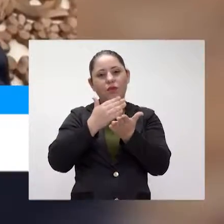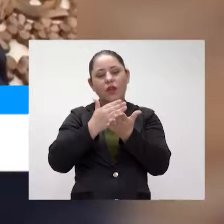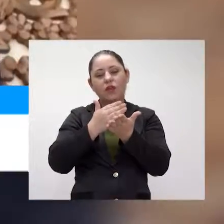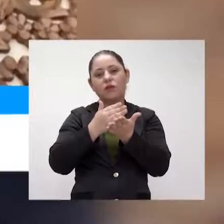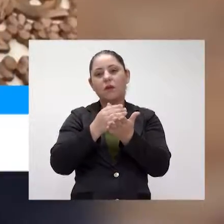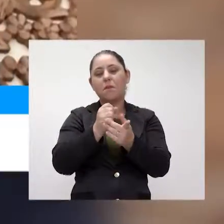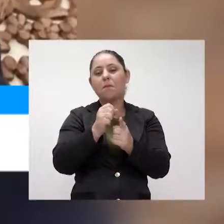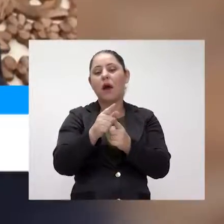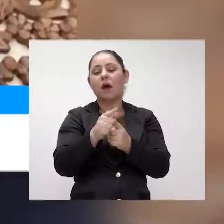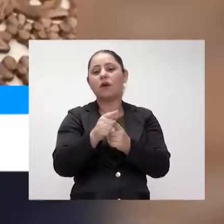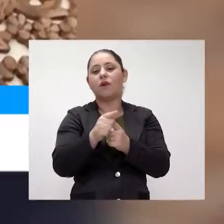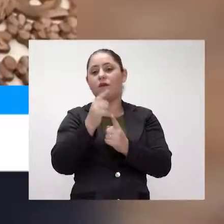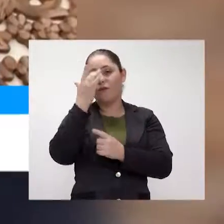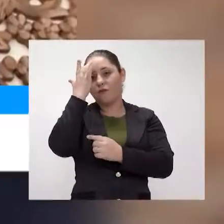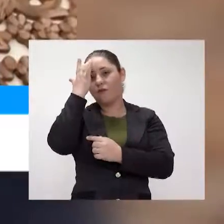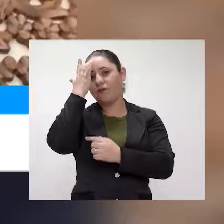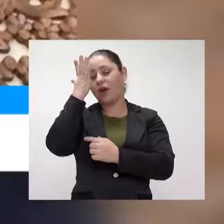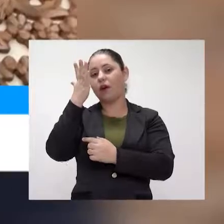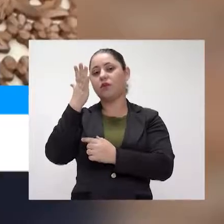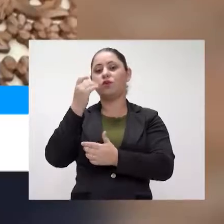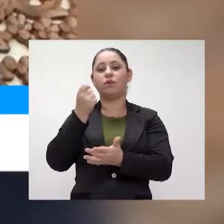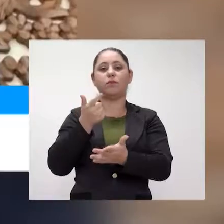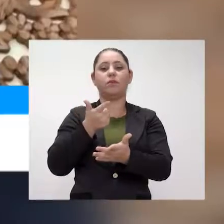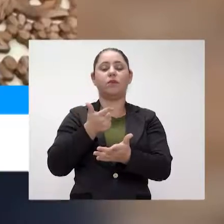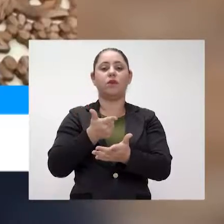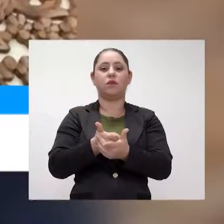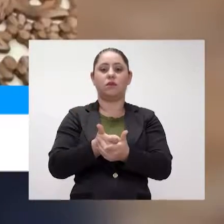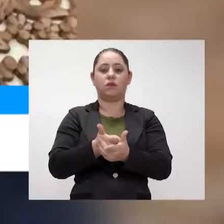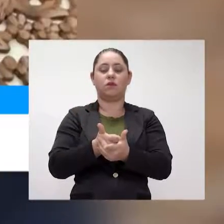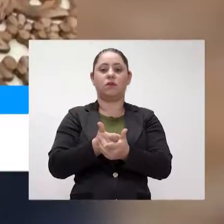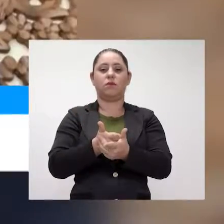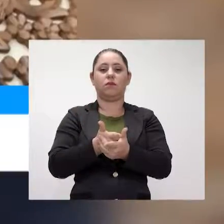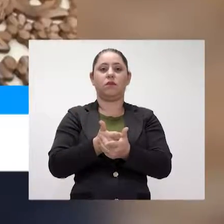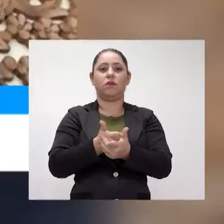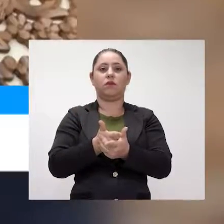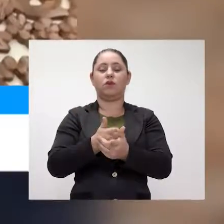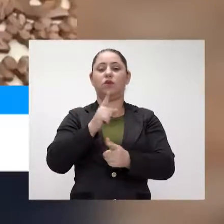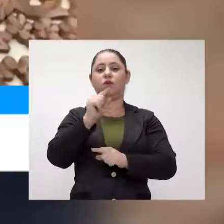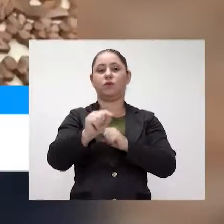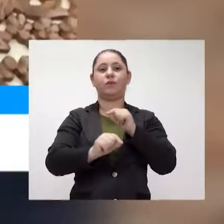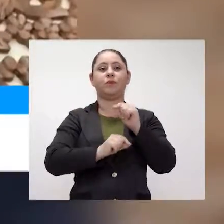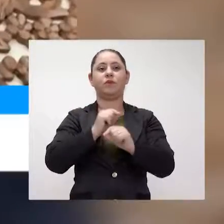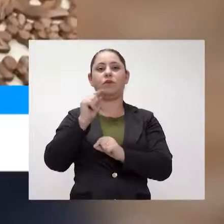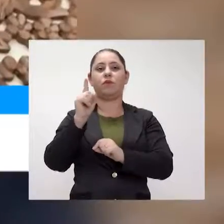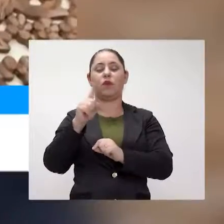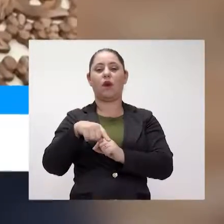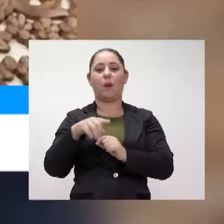divide e etc., facilita o pagamento para aqueles